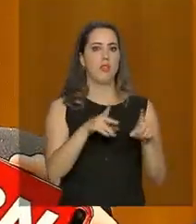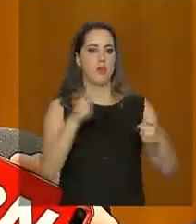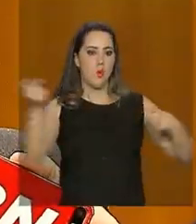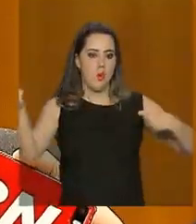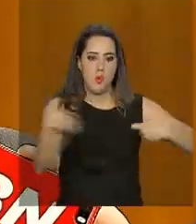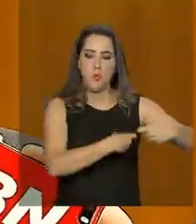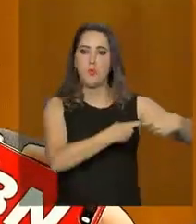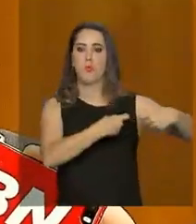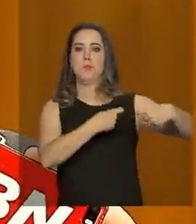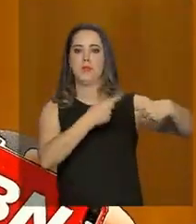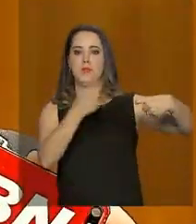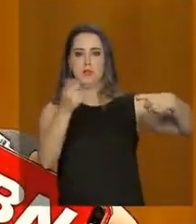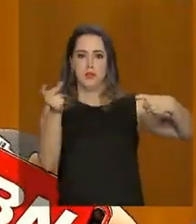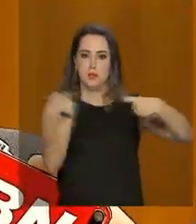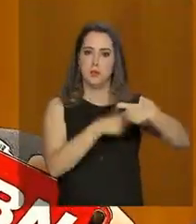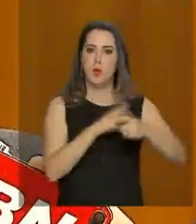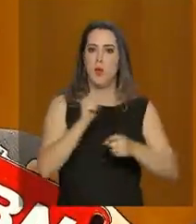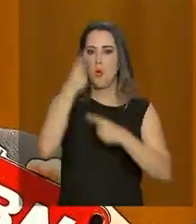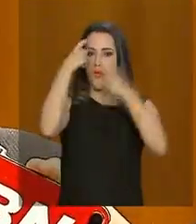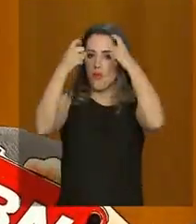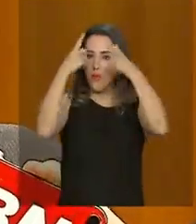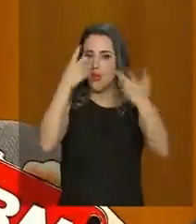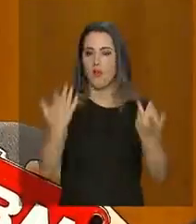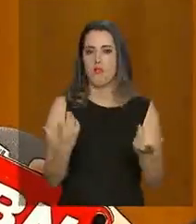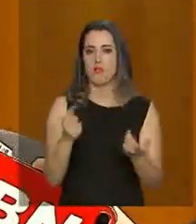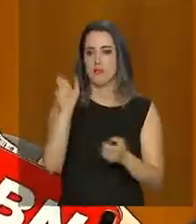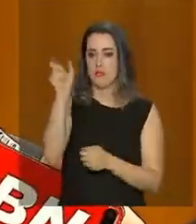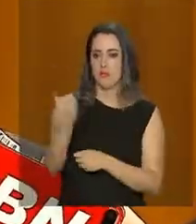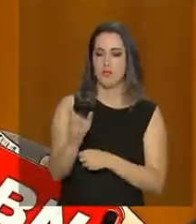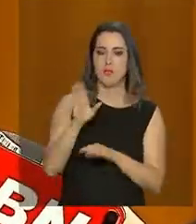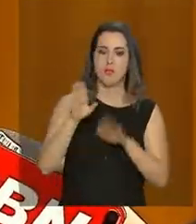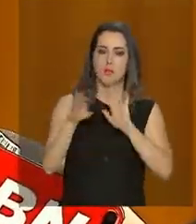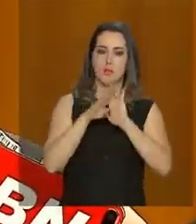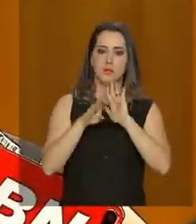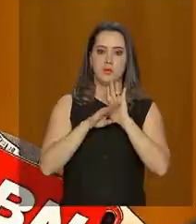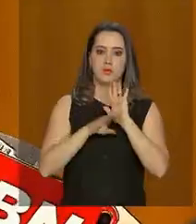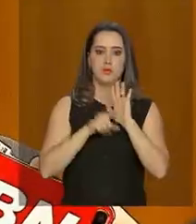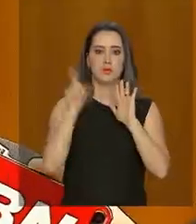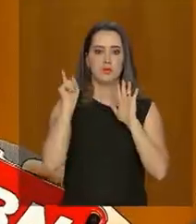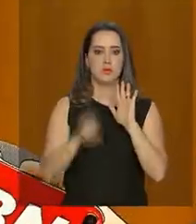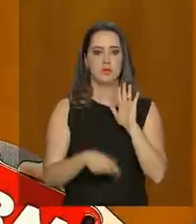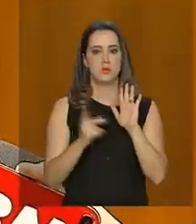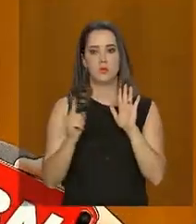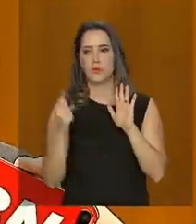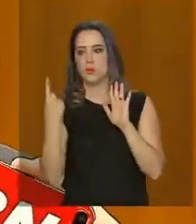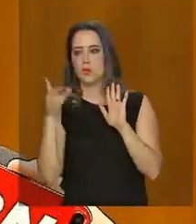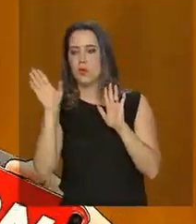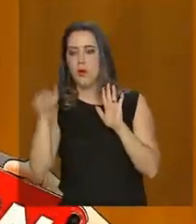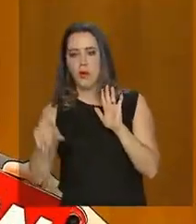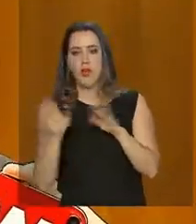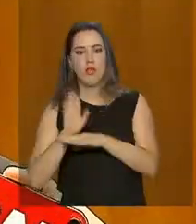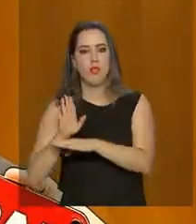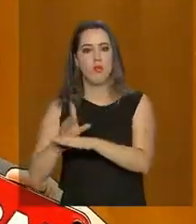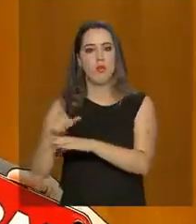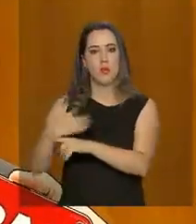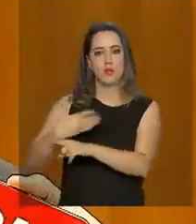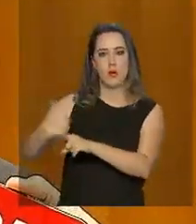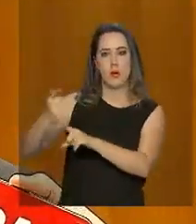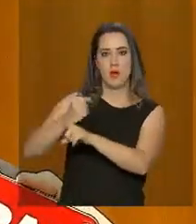estuprando que estão cometendo violências então esse programa é um programa que de um lado serve para